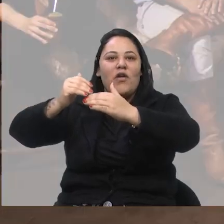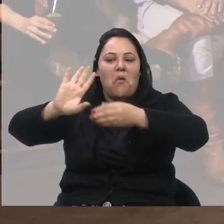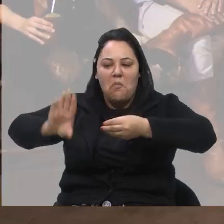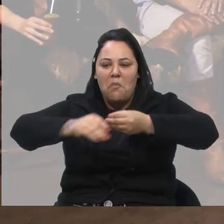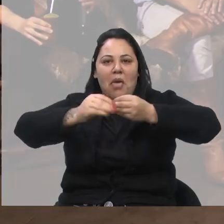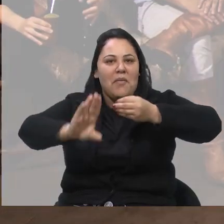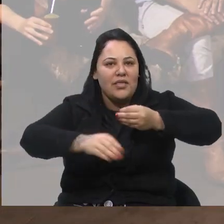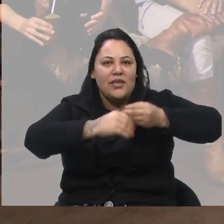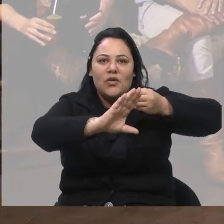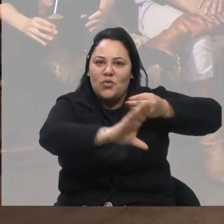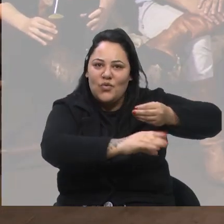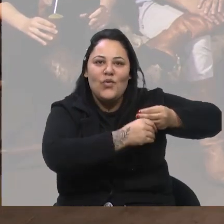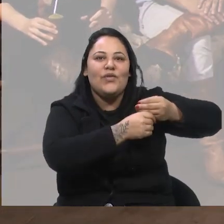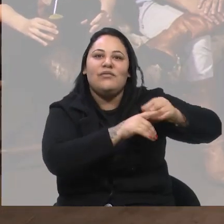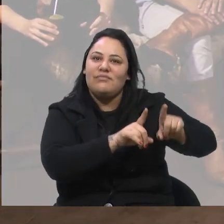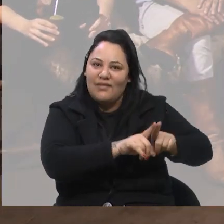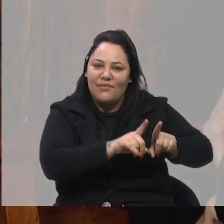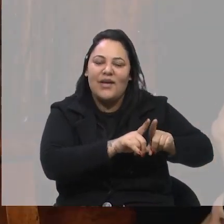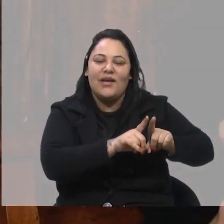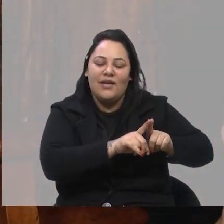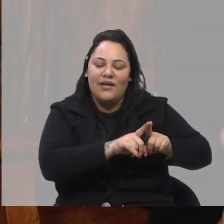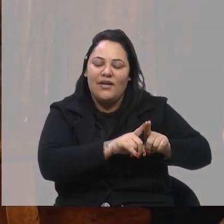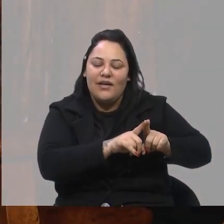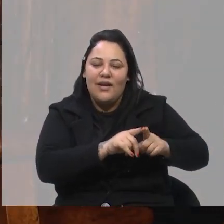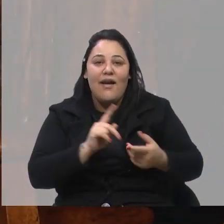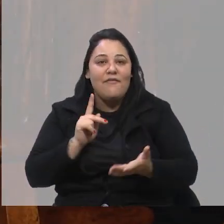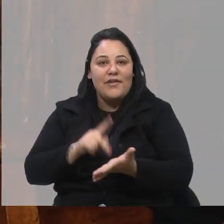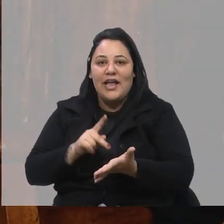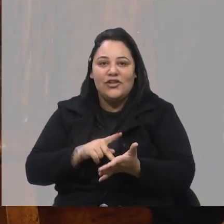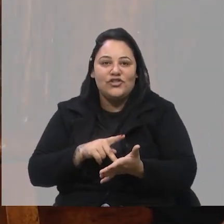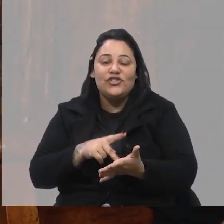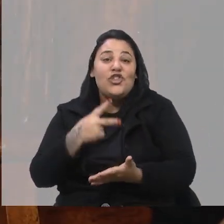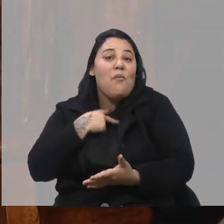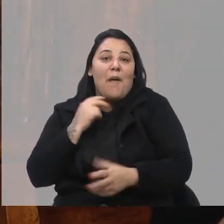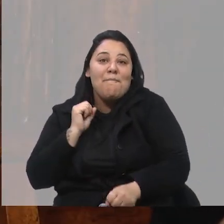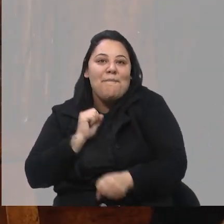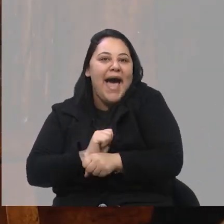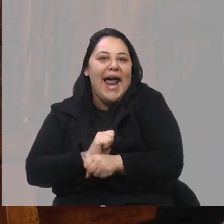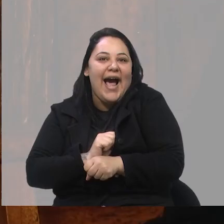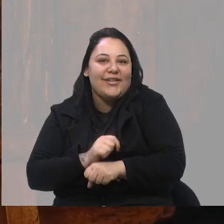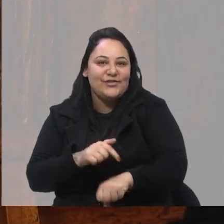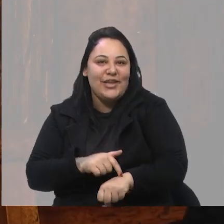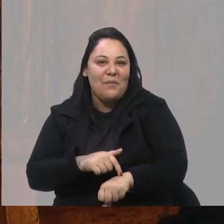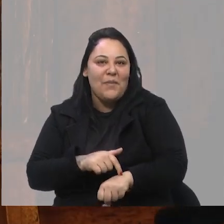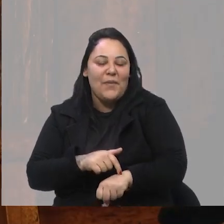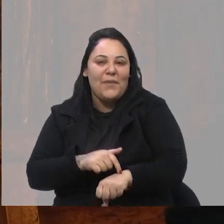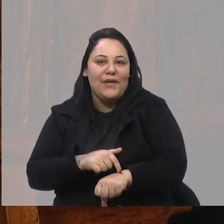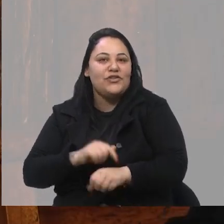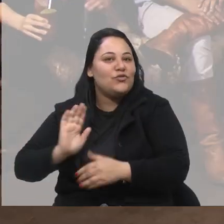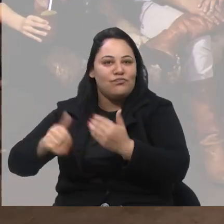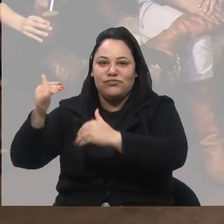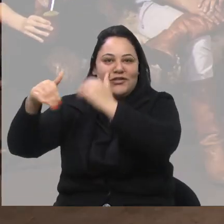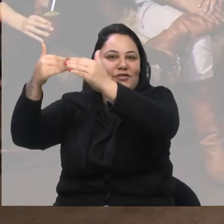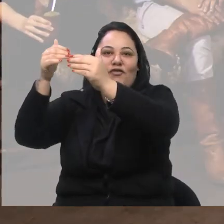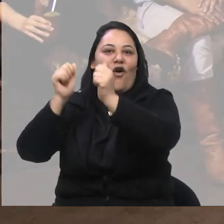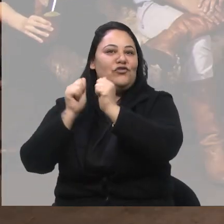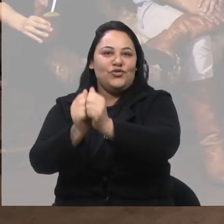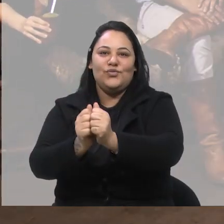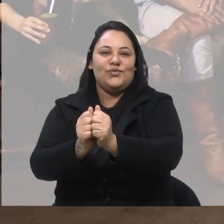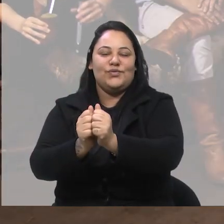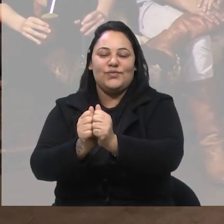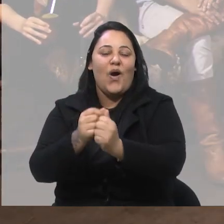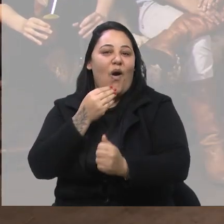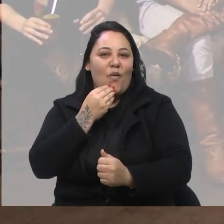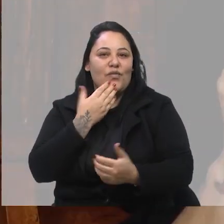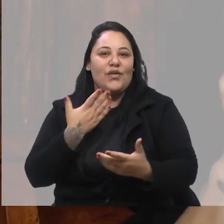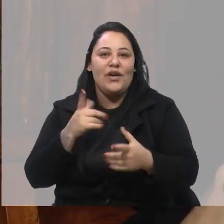também. Sim, e é isso, né? A gente não pode estagnar no tempo, né? A gente vai andando com o tempo também, né? E